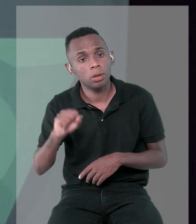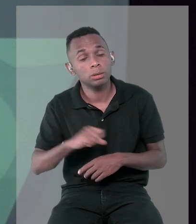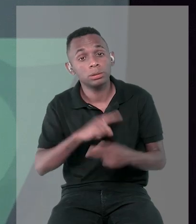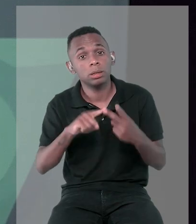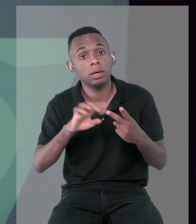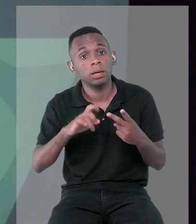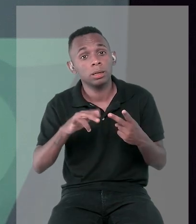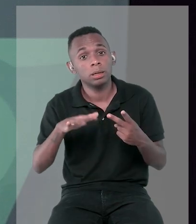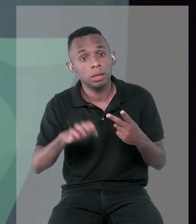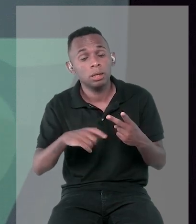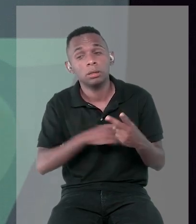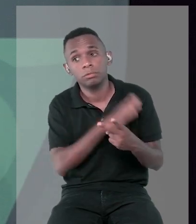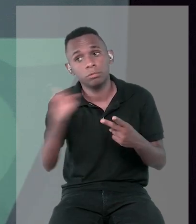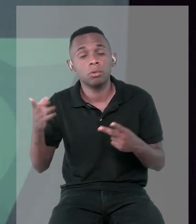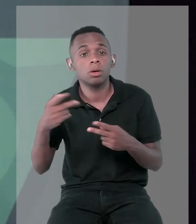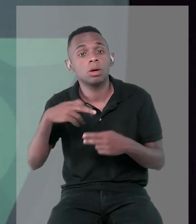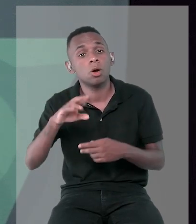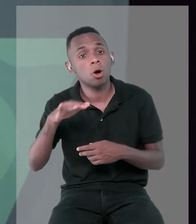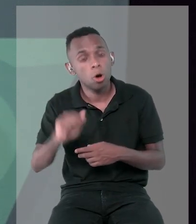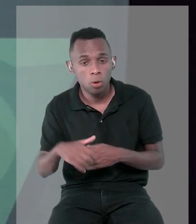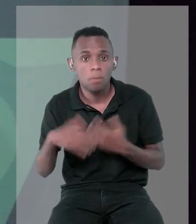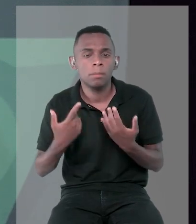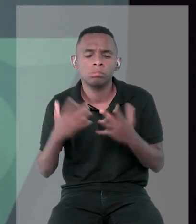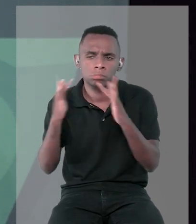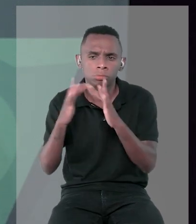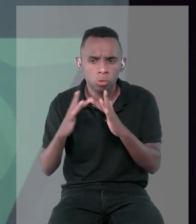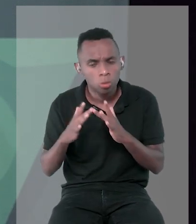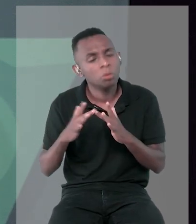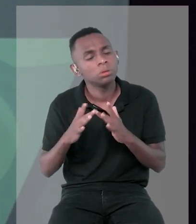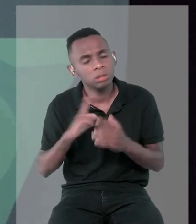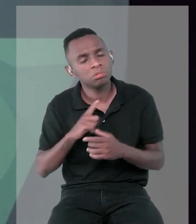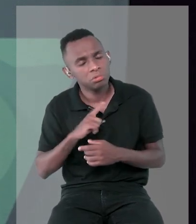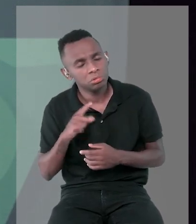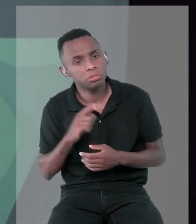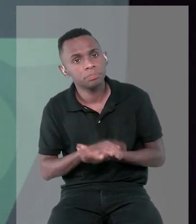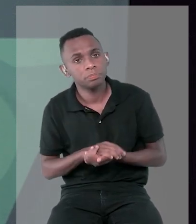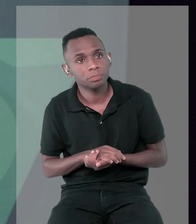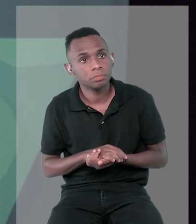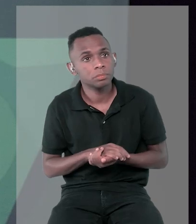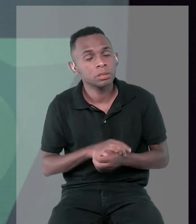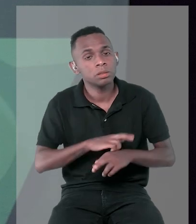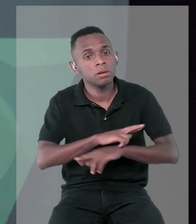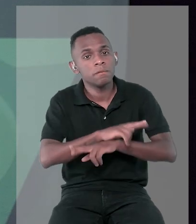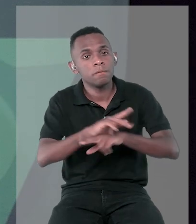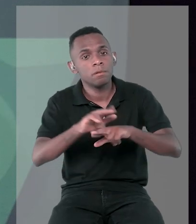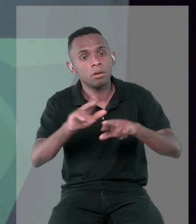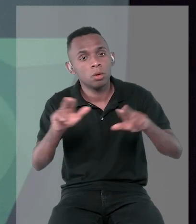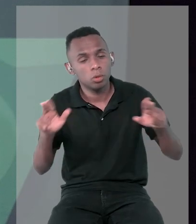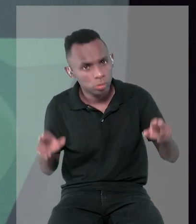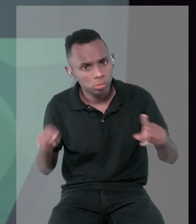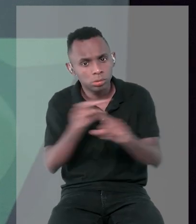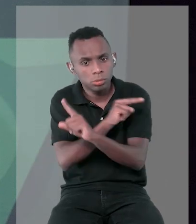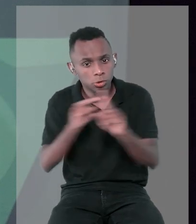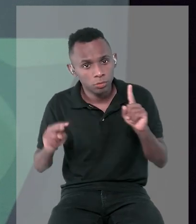Eliane foi para Roma, tá? Tanto que elas se viam muito. Então, o que eu quero dizer é o seguinte: essa diversidade